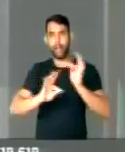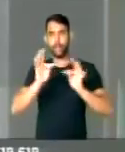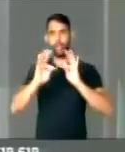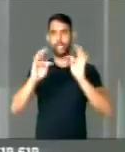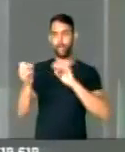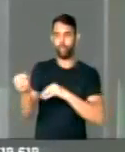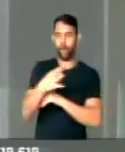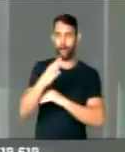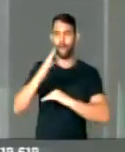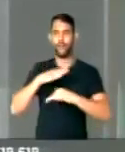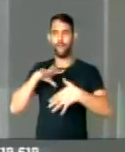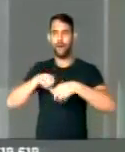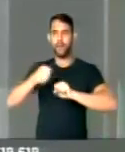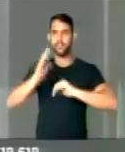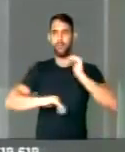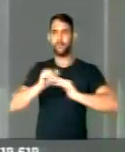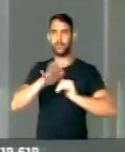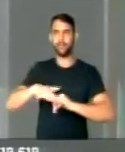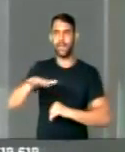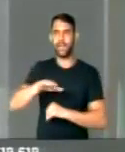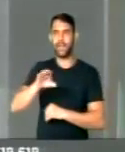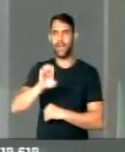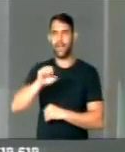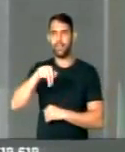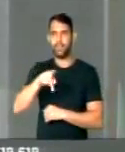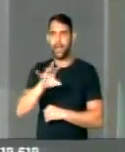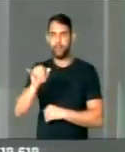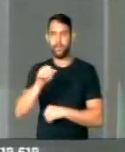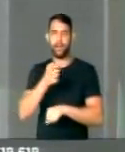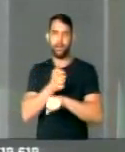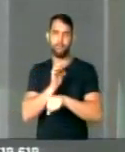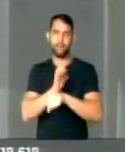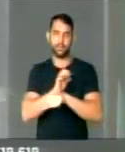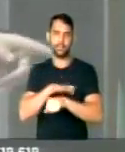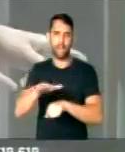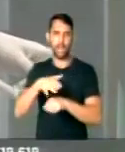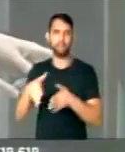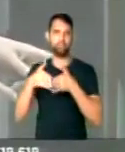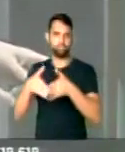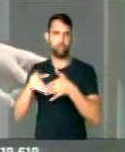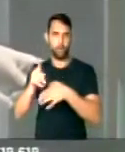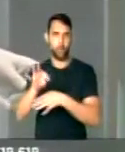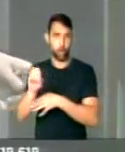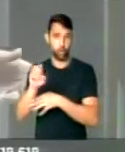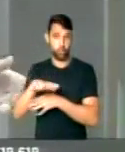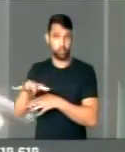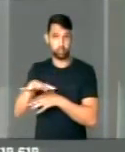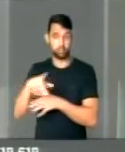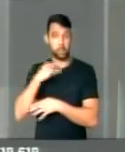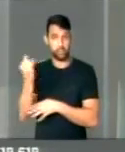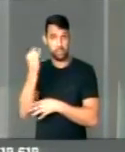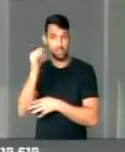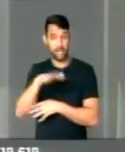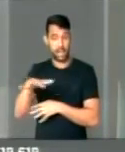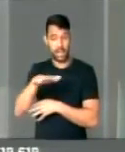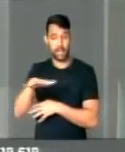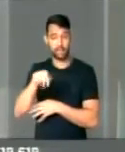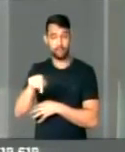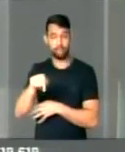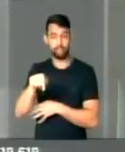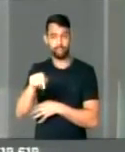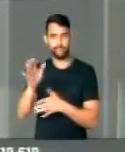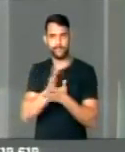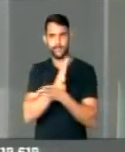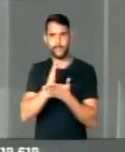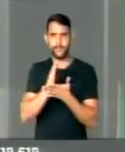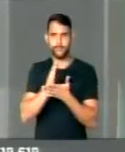e profissionalização na EMAP, a Empresa Maranhense de Administração Portuária. Tão exitosa que algumas aves